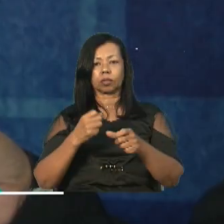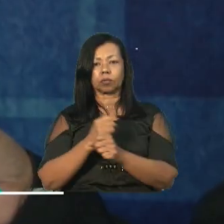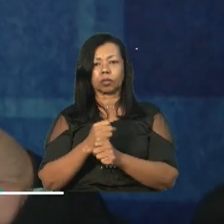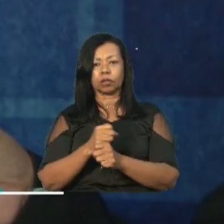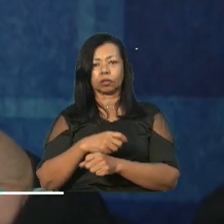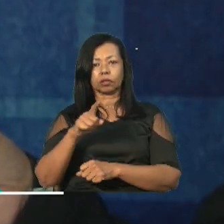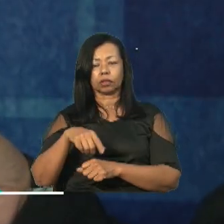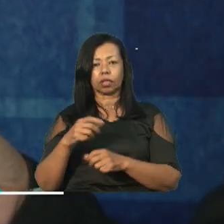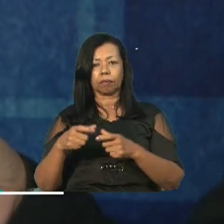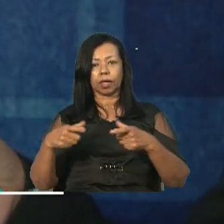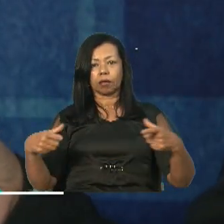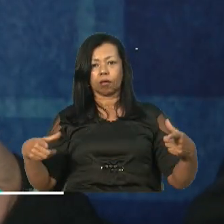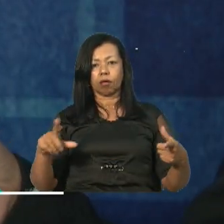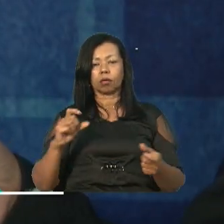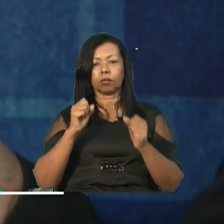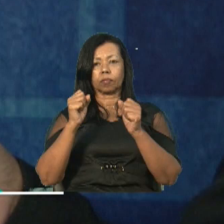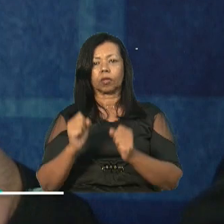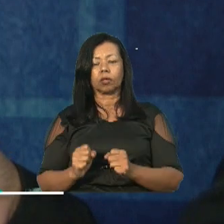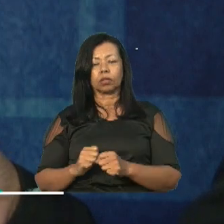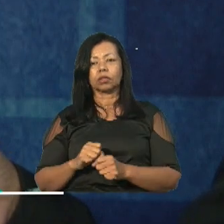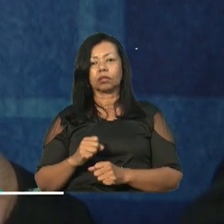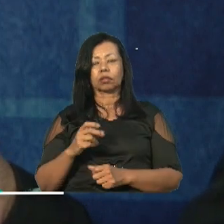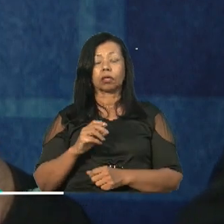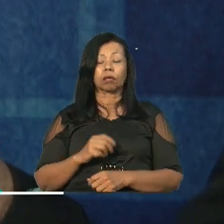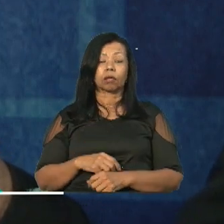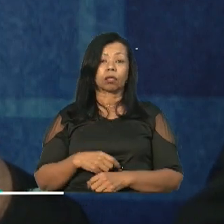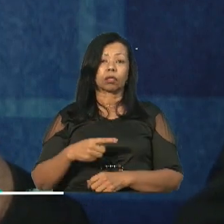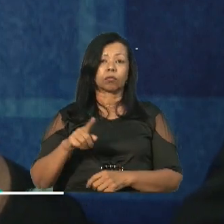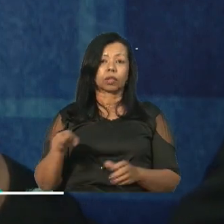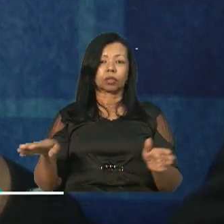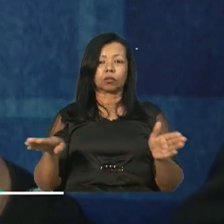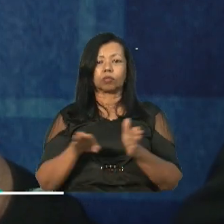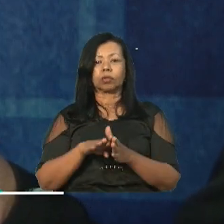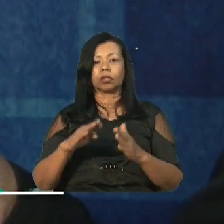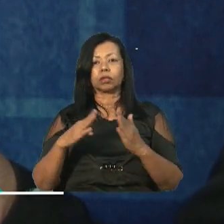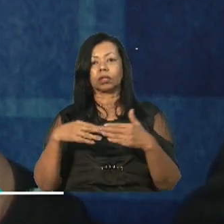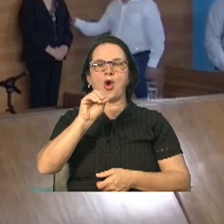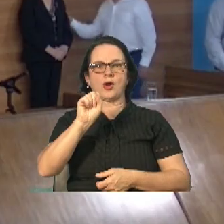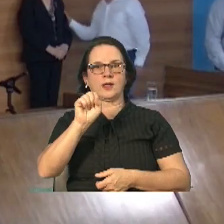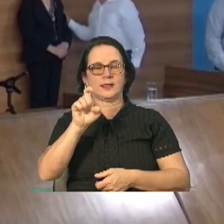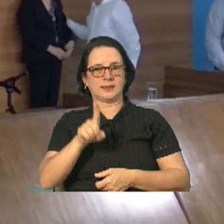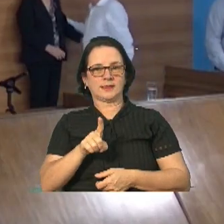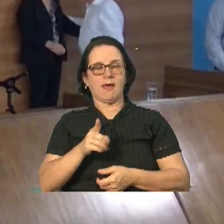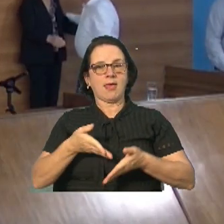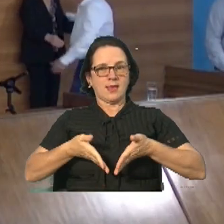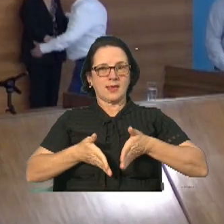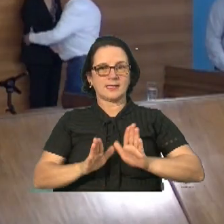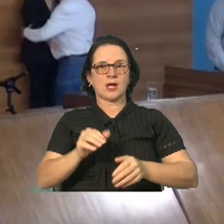ser mais amplo, que possa atingir todas as escolas do município.